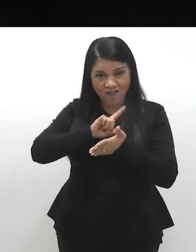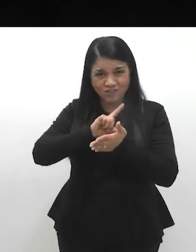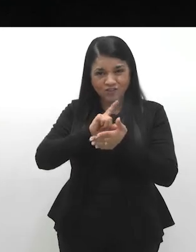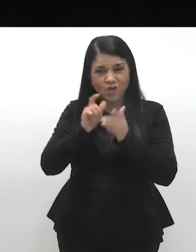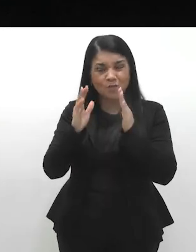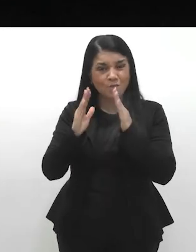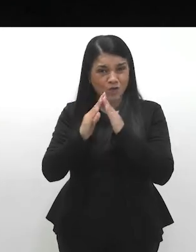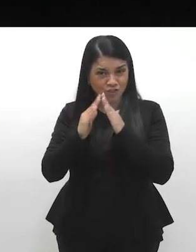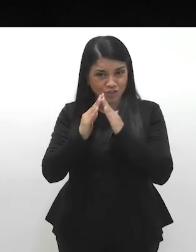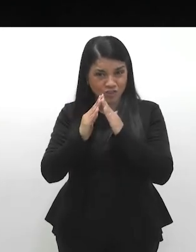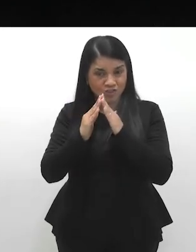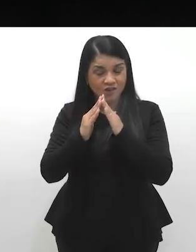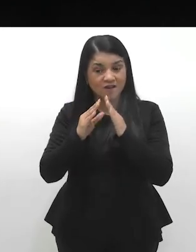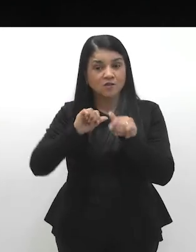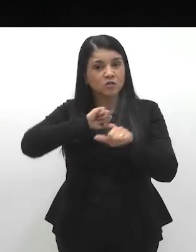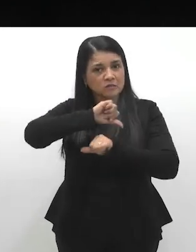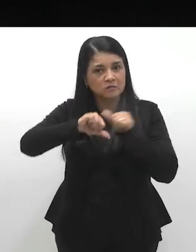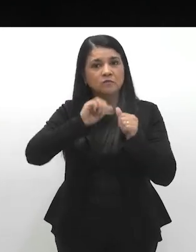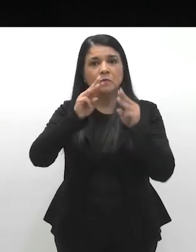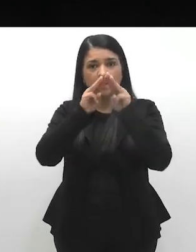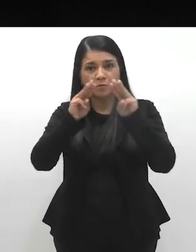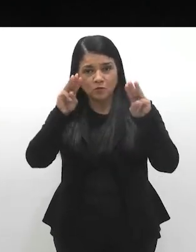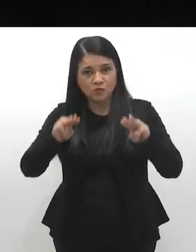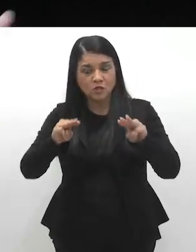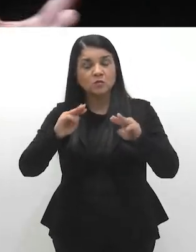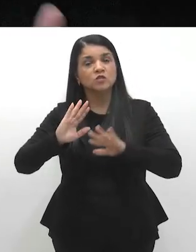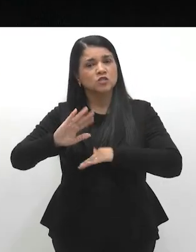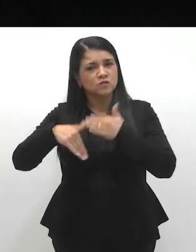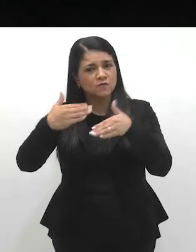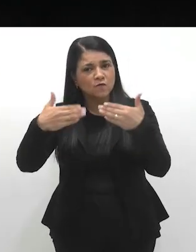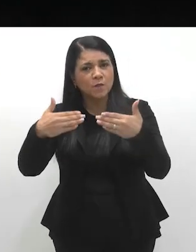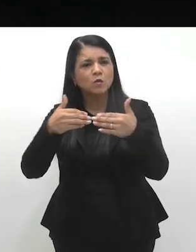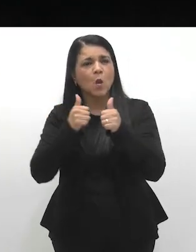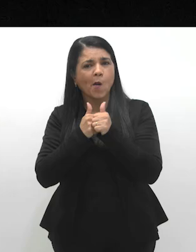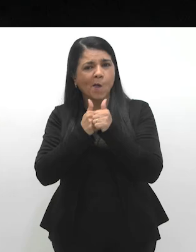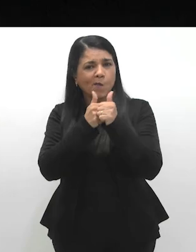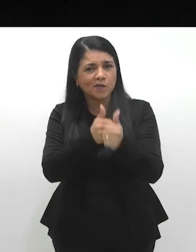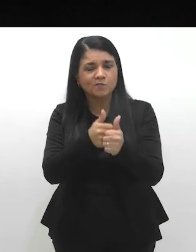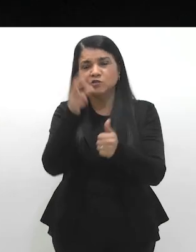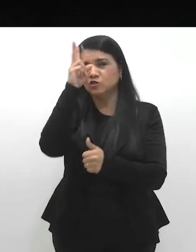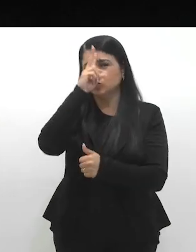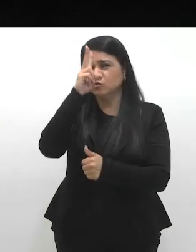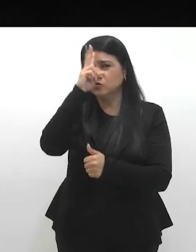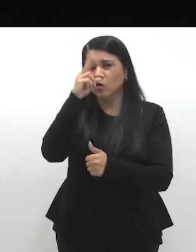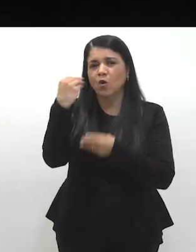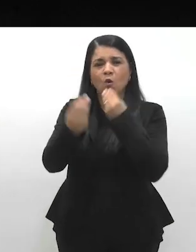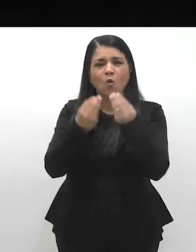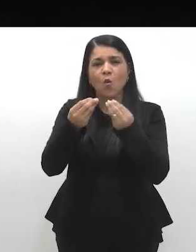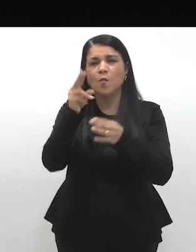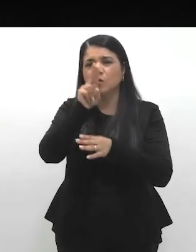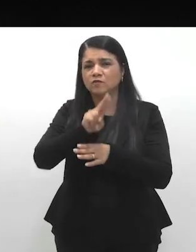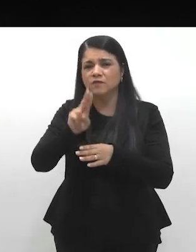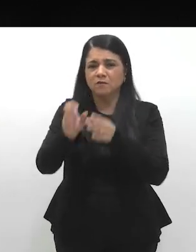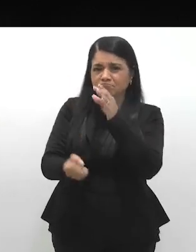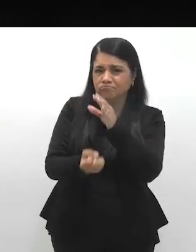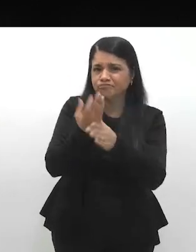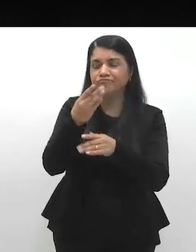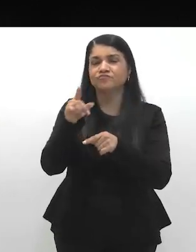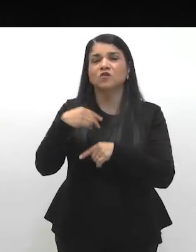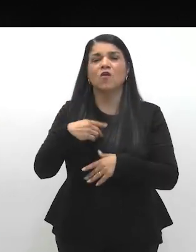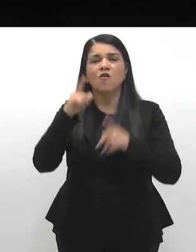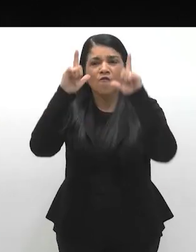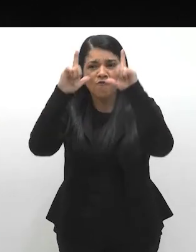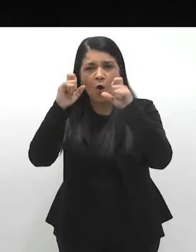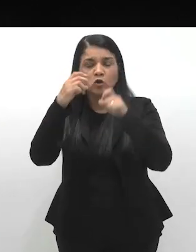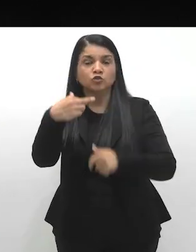que antes era um local de moradia. Nós transformamos em museu, então tem todo o desenvolvimento, todo o acompanhamento histórico de como a universidade